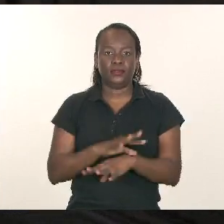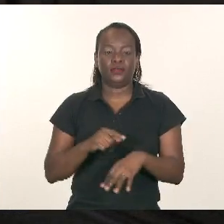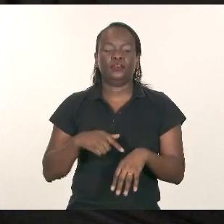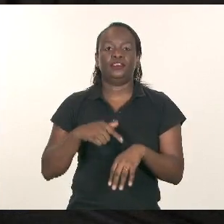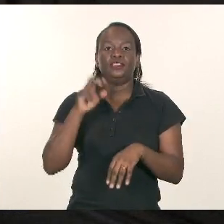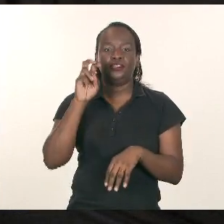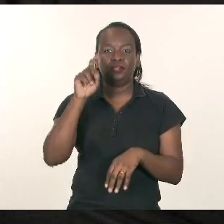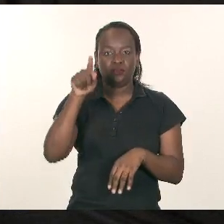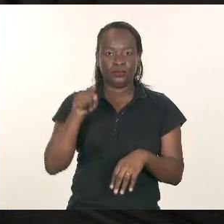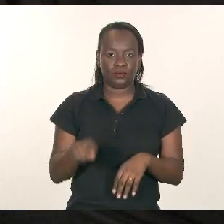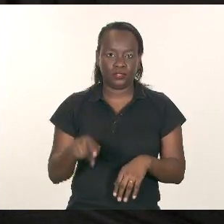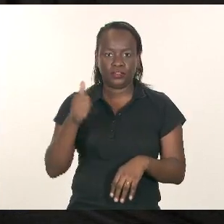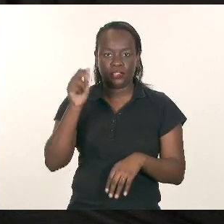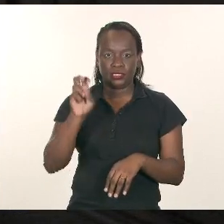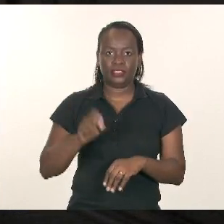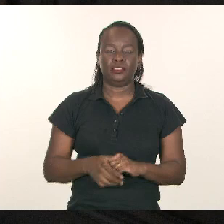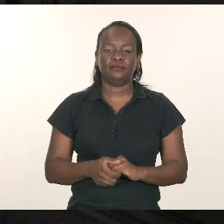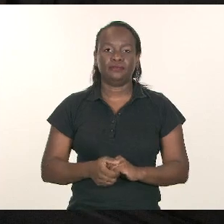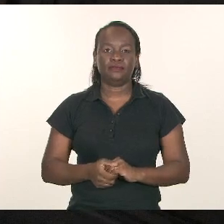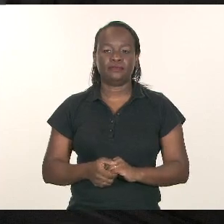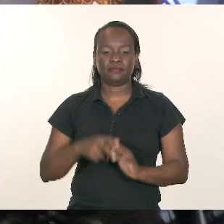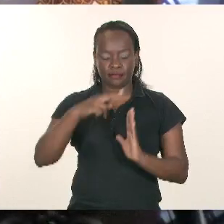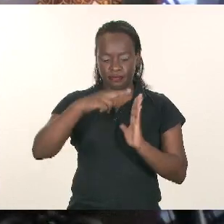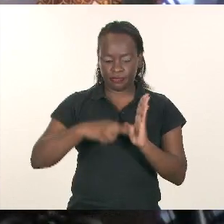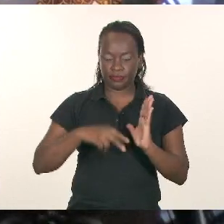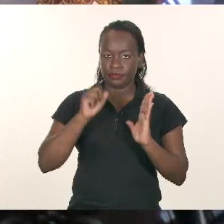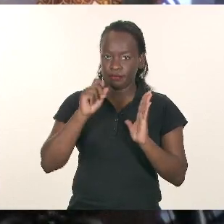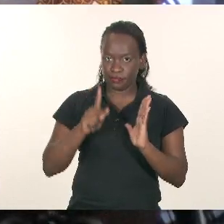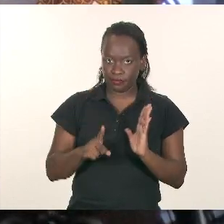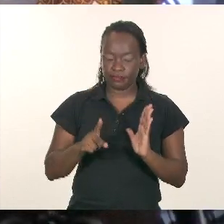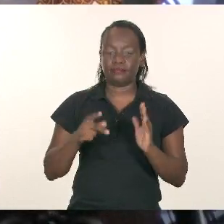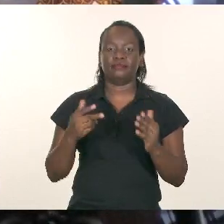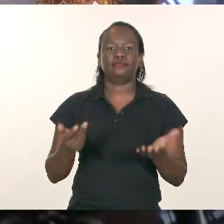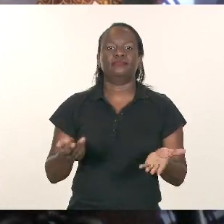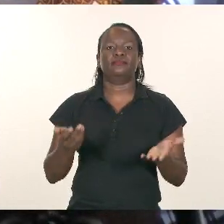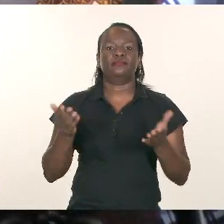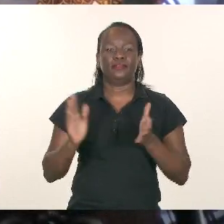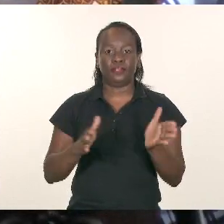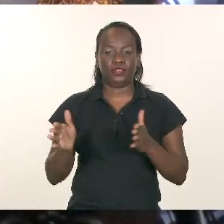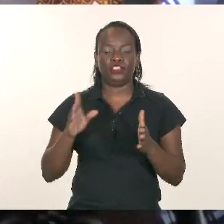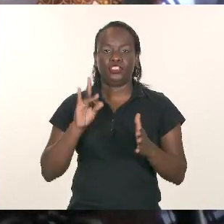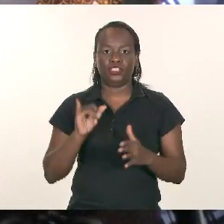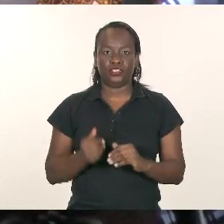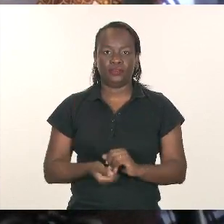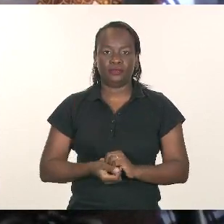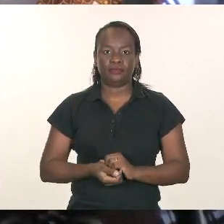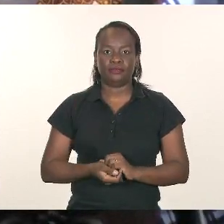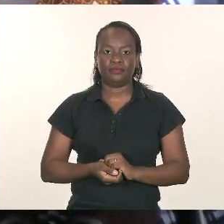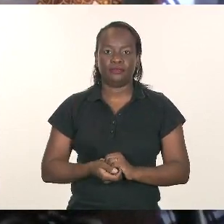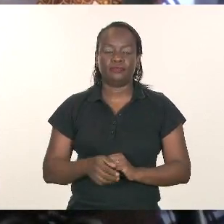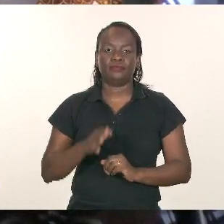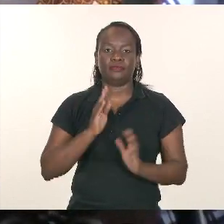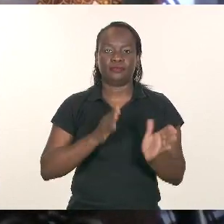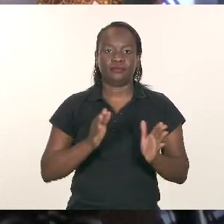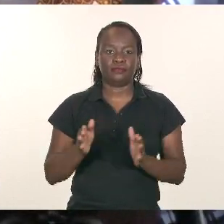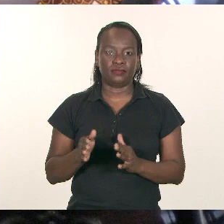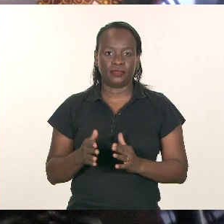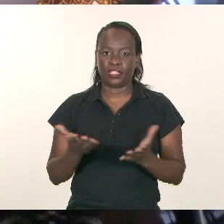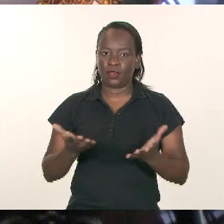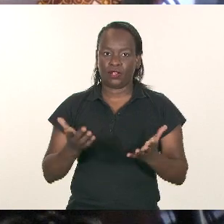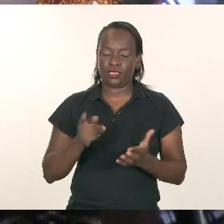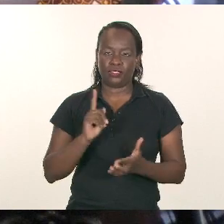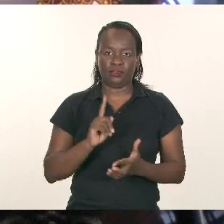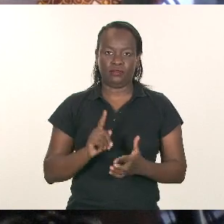às 17h15. Lida e aprovada a ata, passa-se a ordem do dia. Pela ordem, presidente. Eu não vou conceder